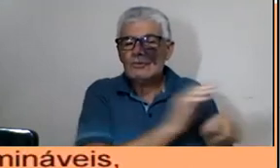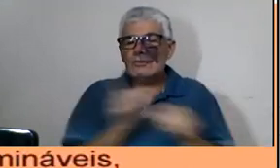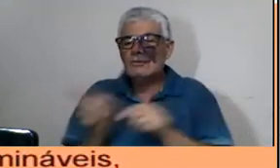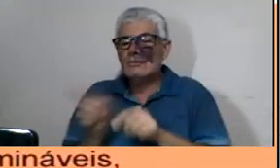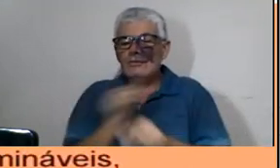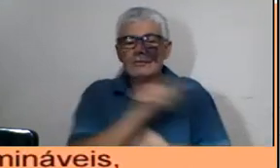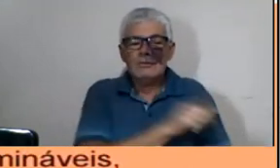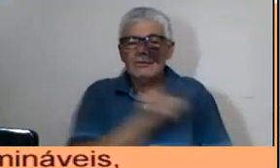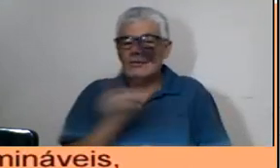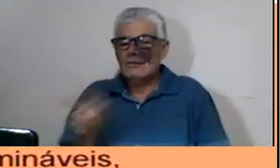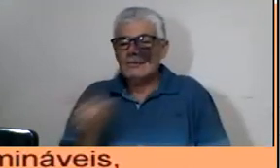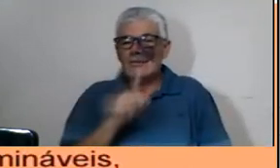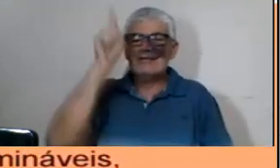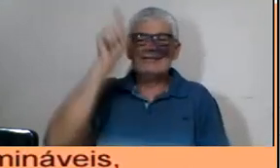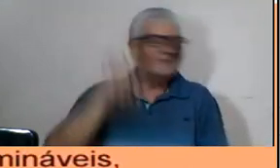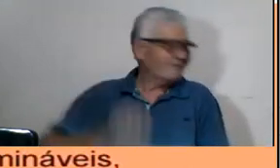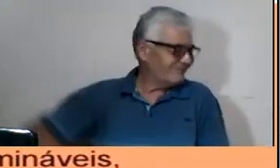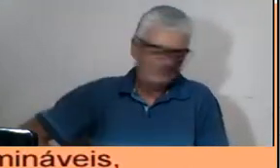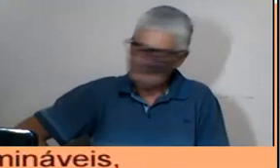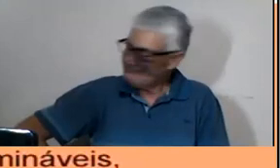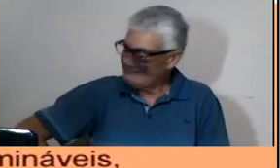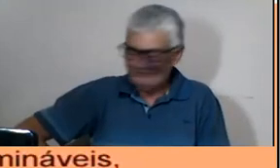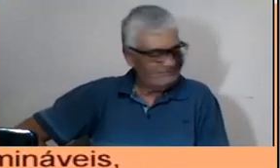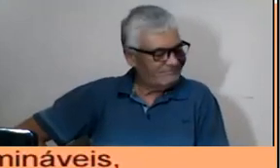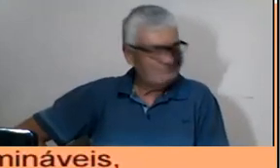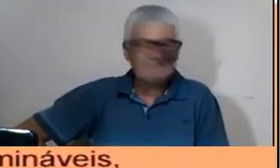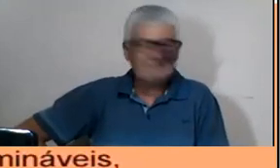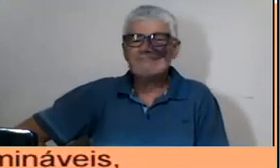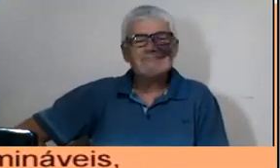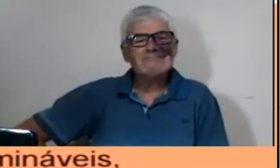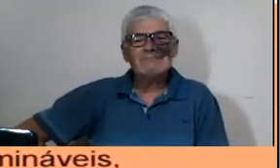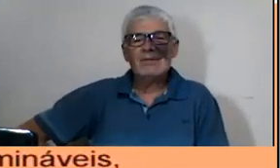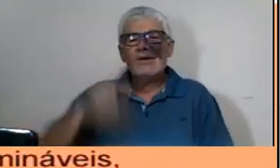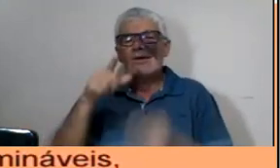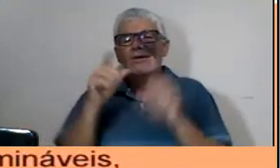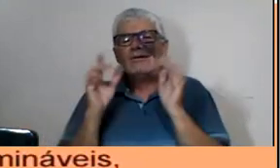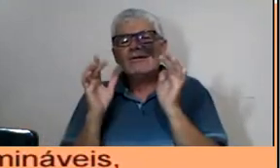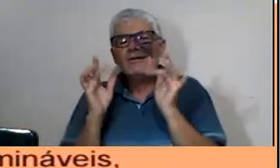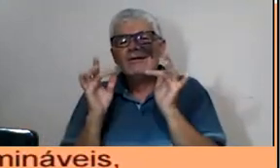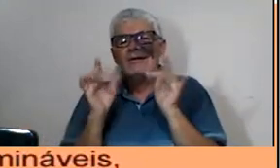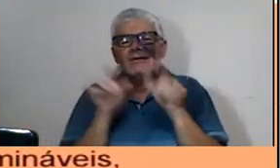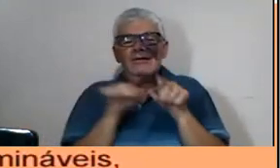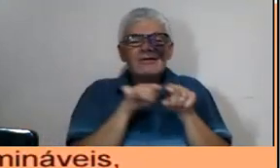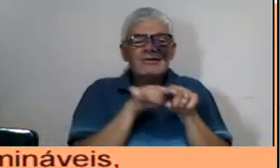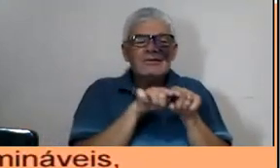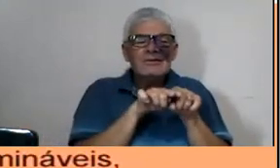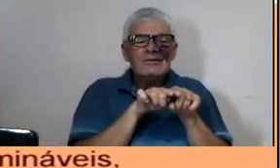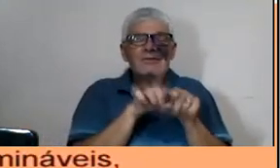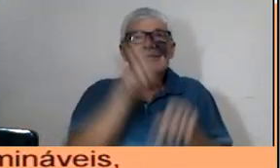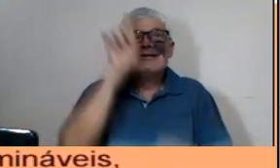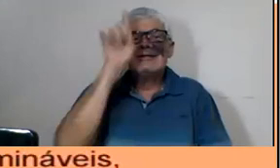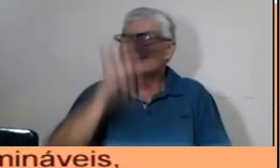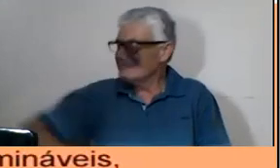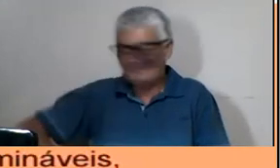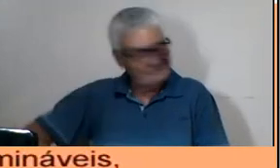sabe? Isso é um perigo muito grande, porque a gente pode se acostumar com os ares de Babilônia,